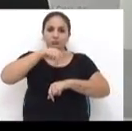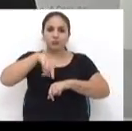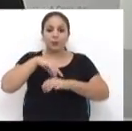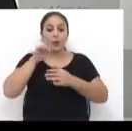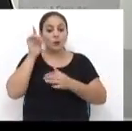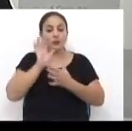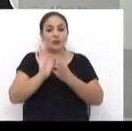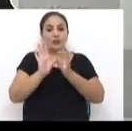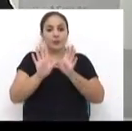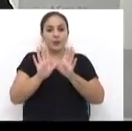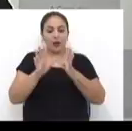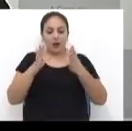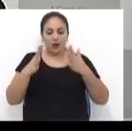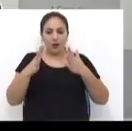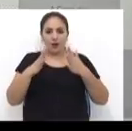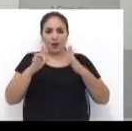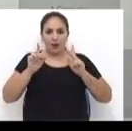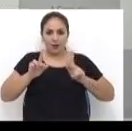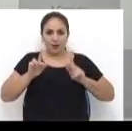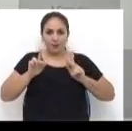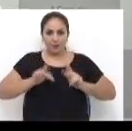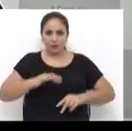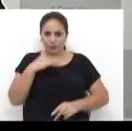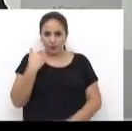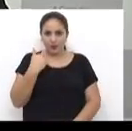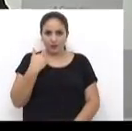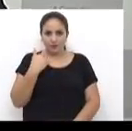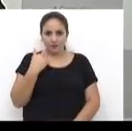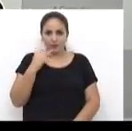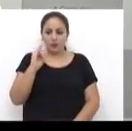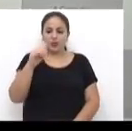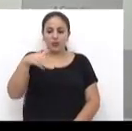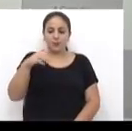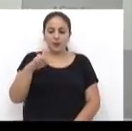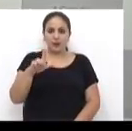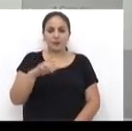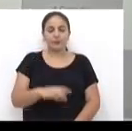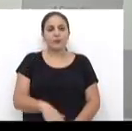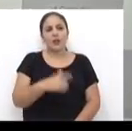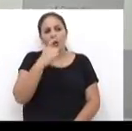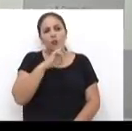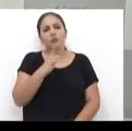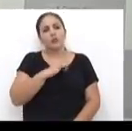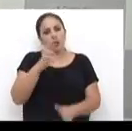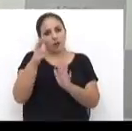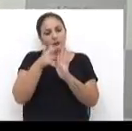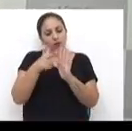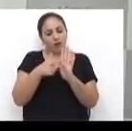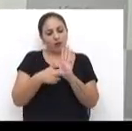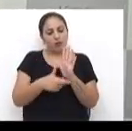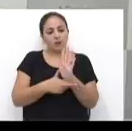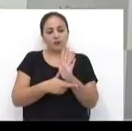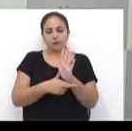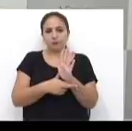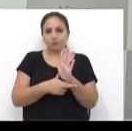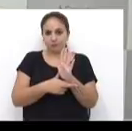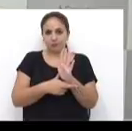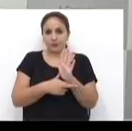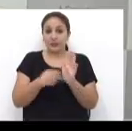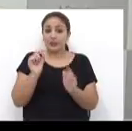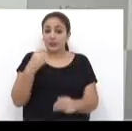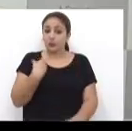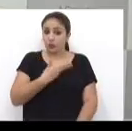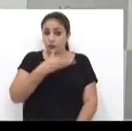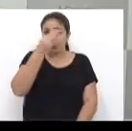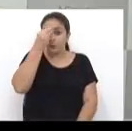horas e horas para a liberação do corpo do IML. Existem algumas normas,